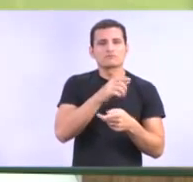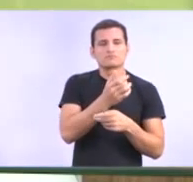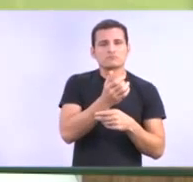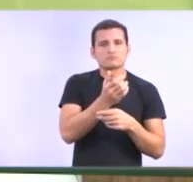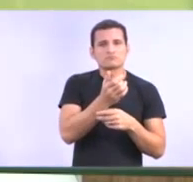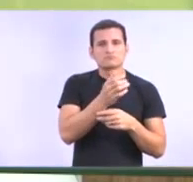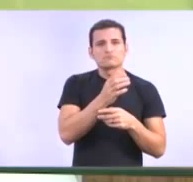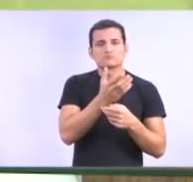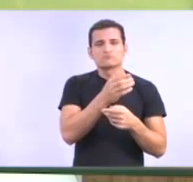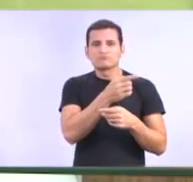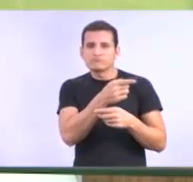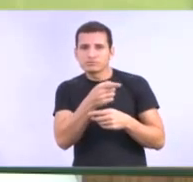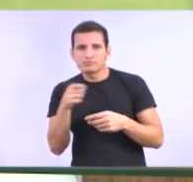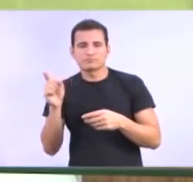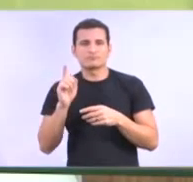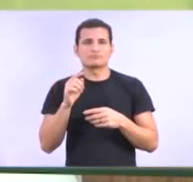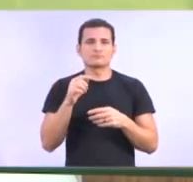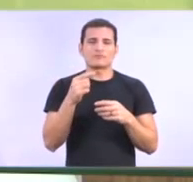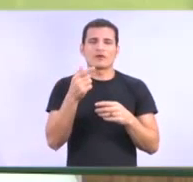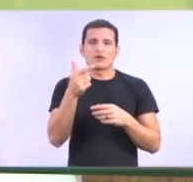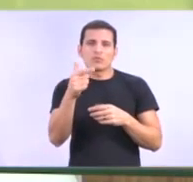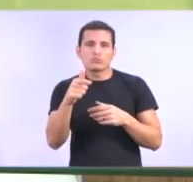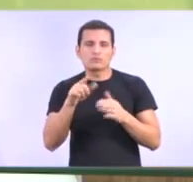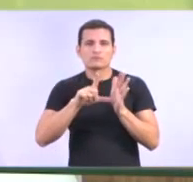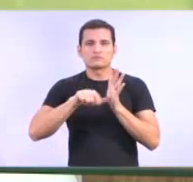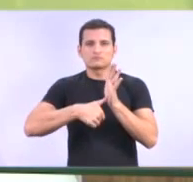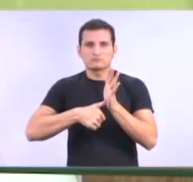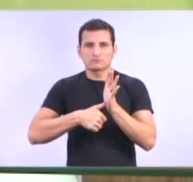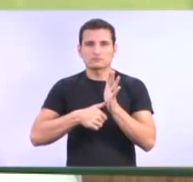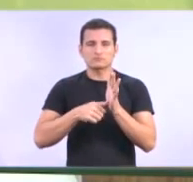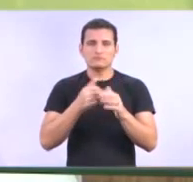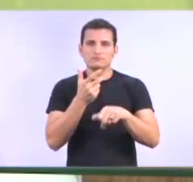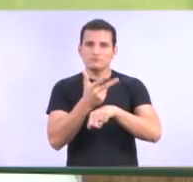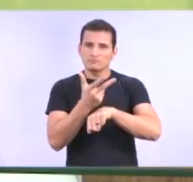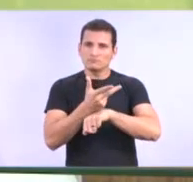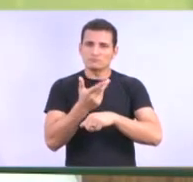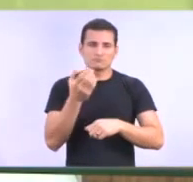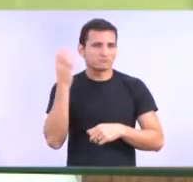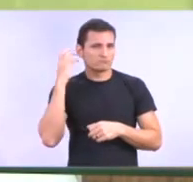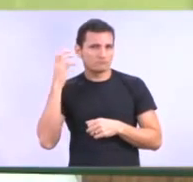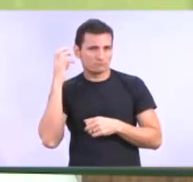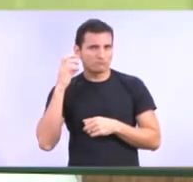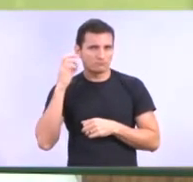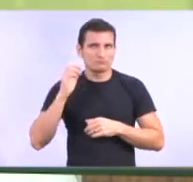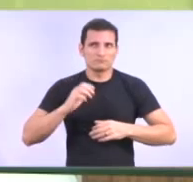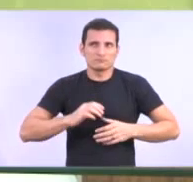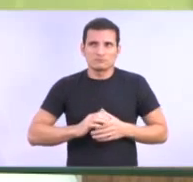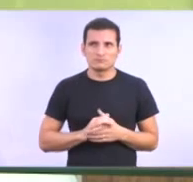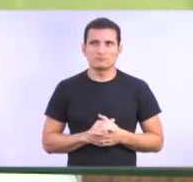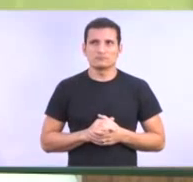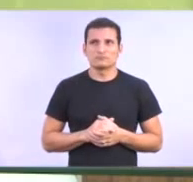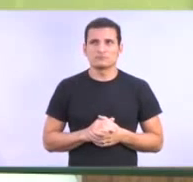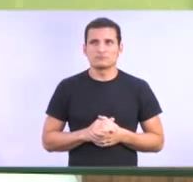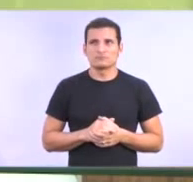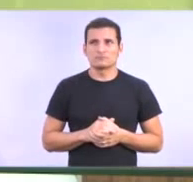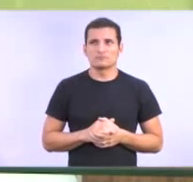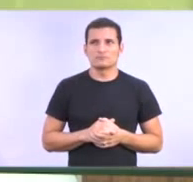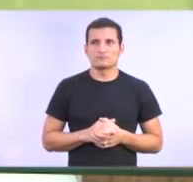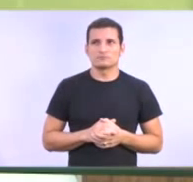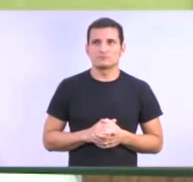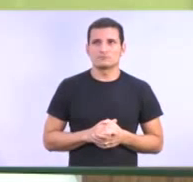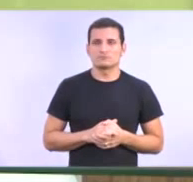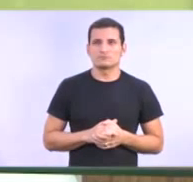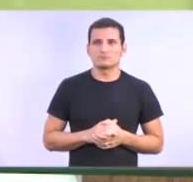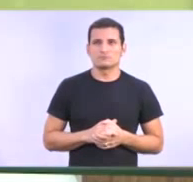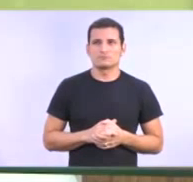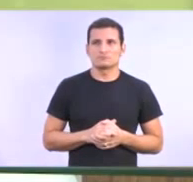ter essa questão de atraso, o que para o vídeo, para o áudio, é realmente muito ruim. No caso,